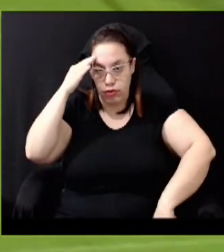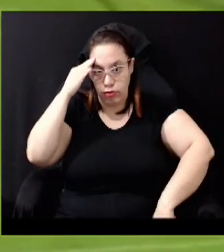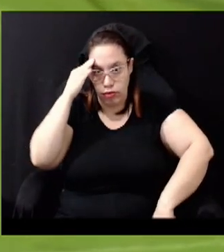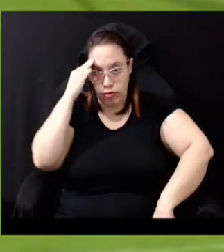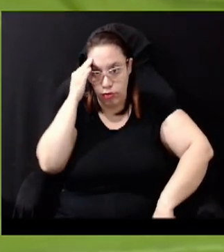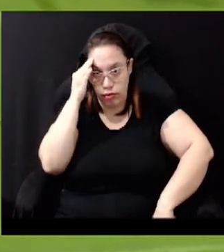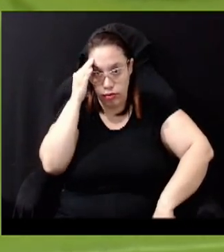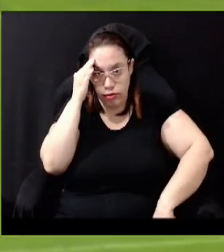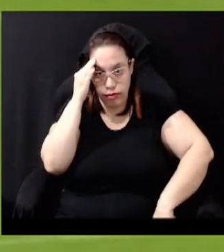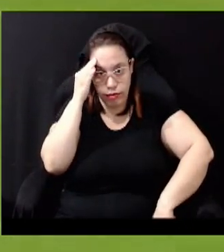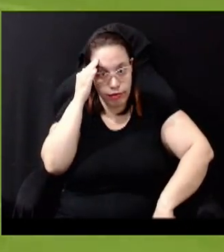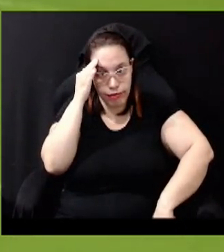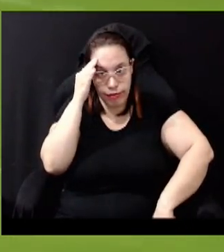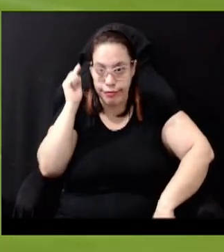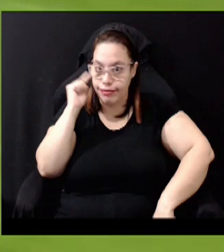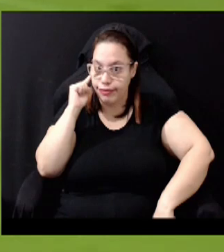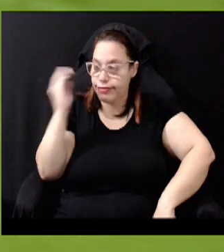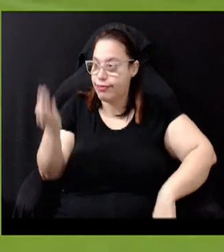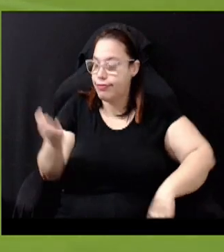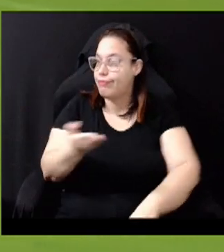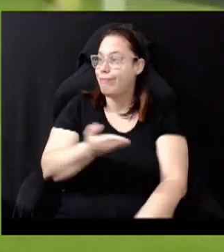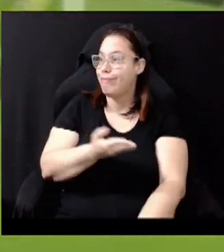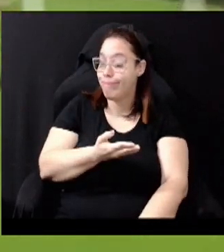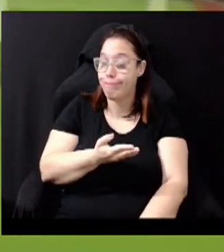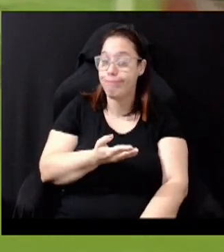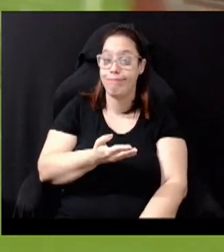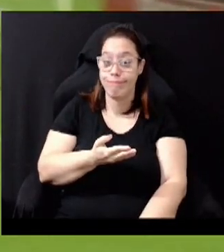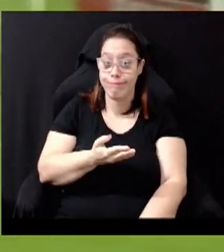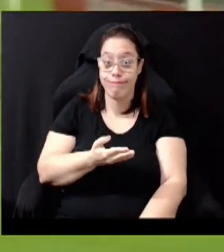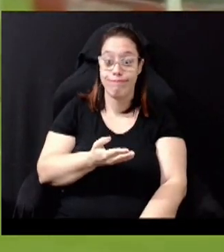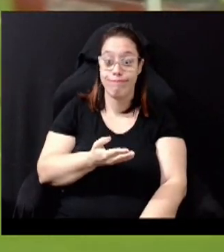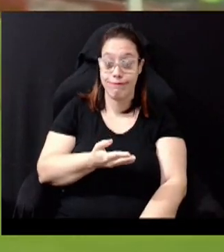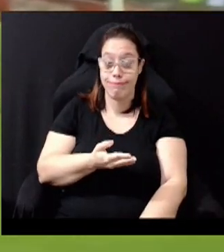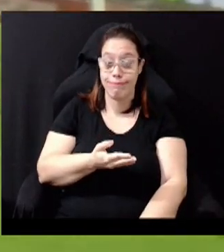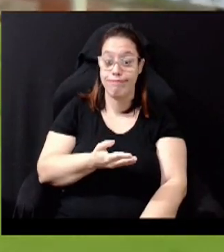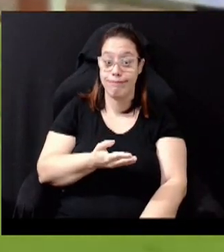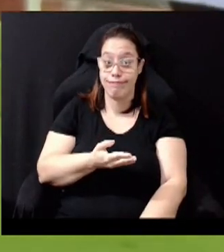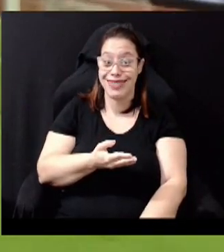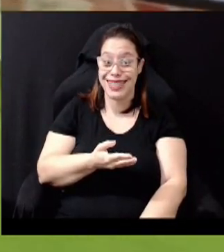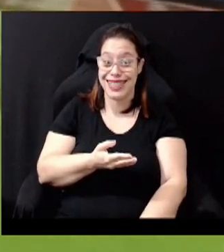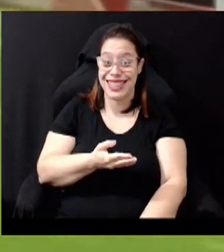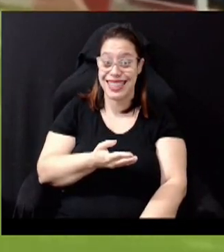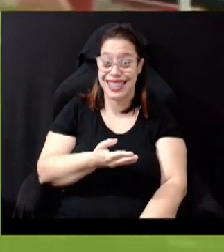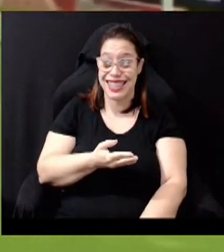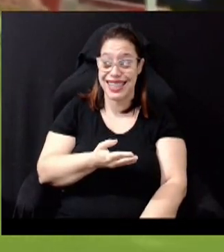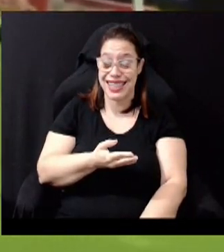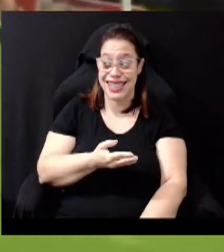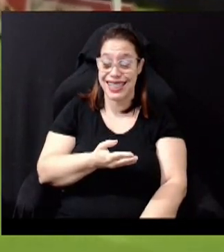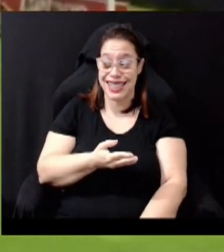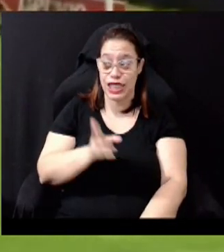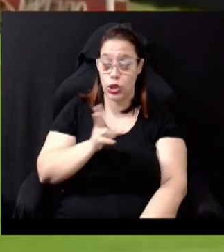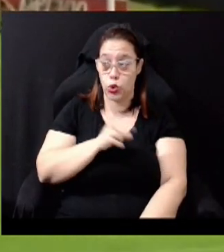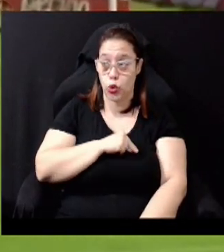fechar a conta. Final no Brinco de Ouro, Guarani 1, Palmeiras 4.